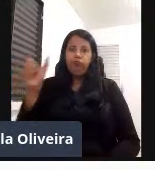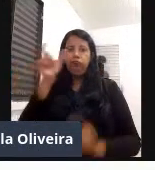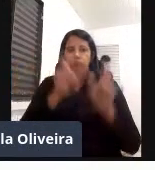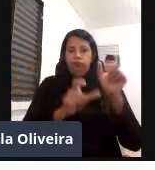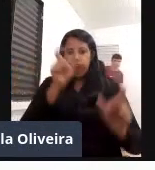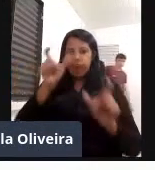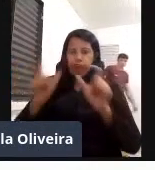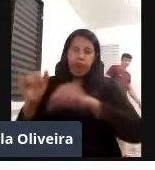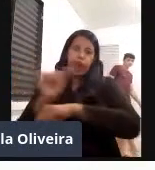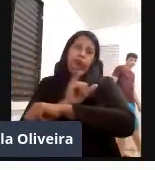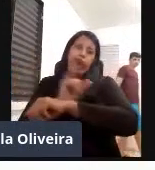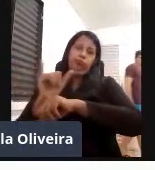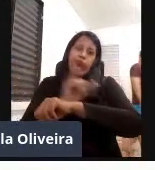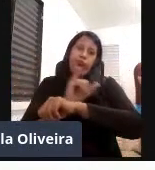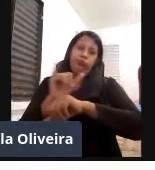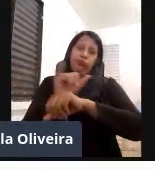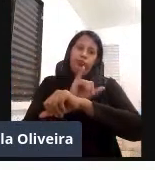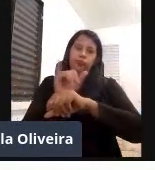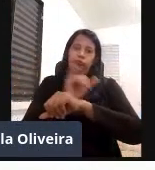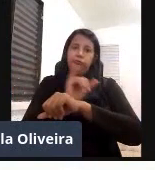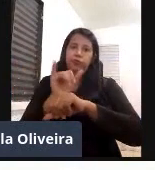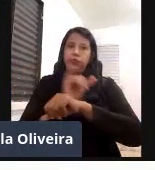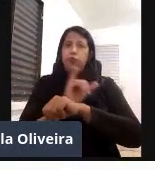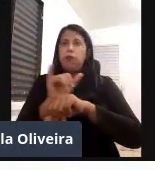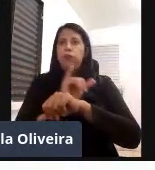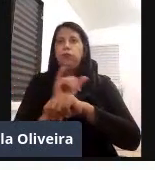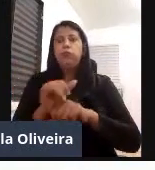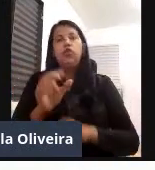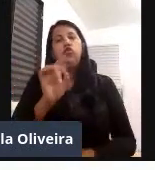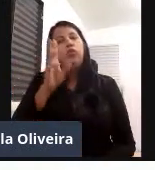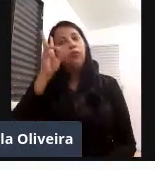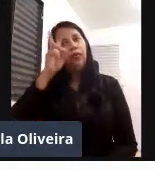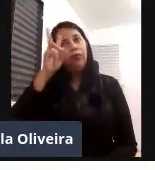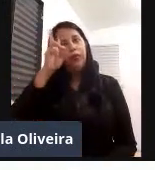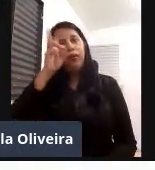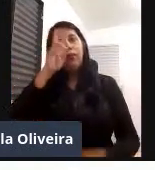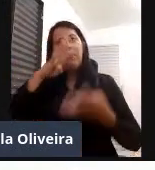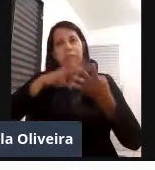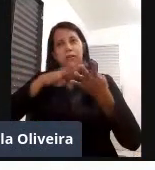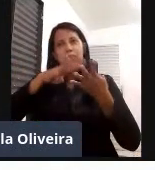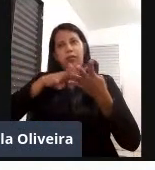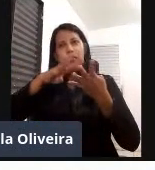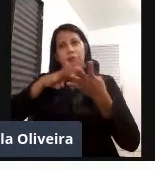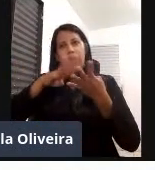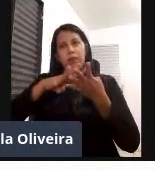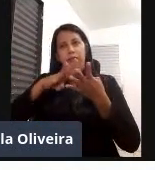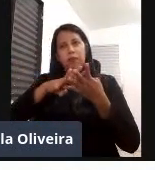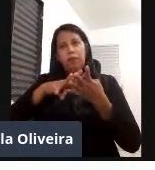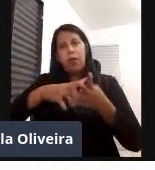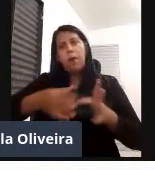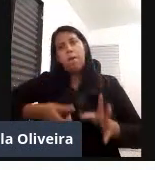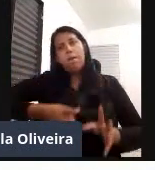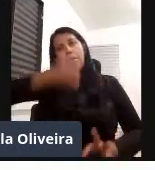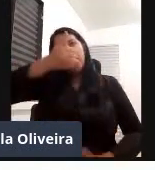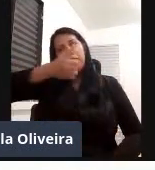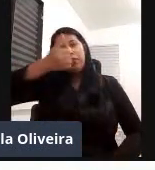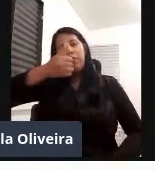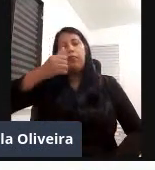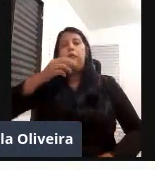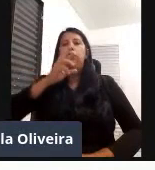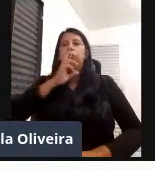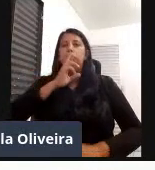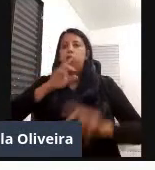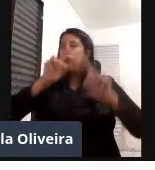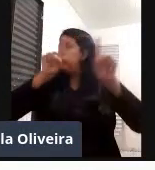parênteses, e aí é só a gente lembrar daquela lógica de matemática, sabe? Que a gente resolve primeiro o que está dentro do parênteses e depois o que